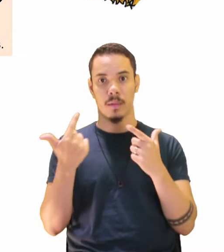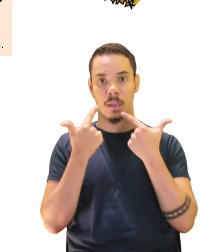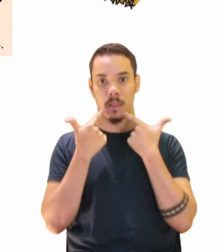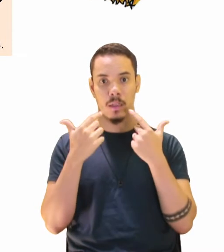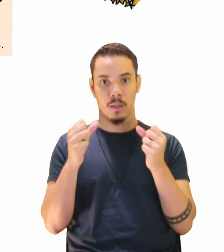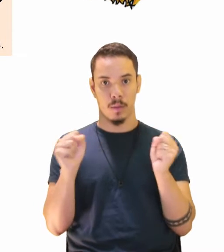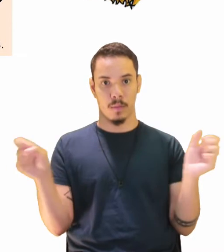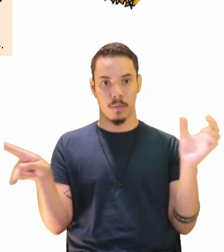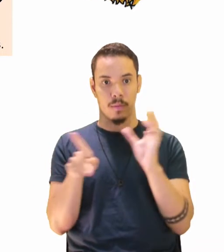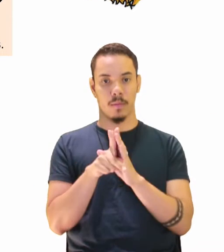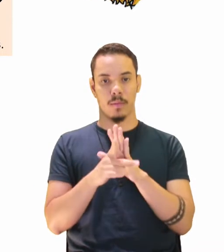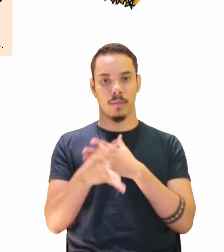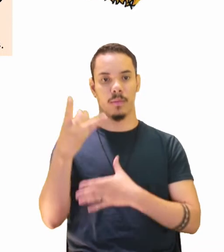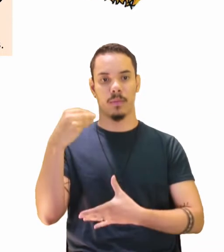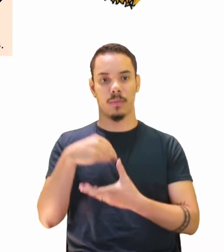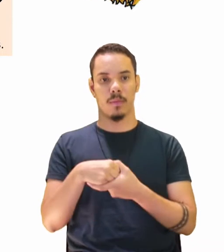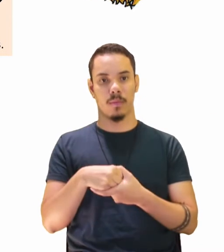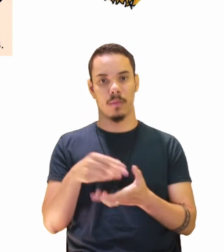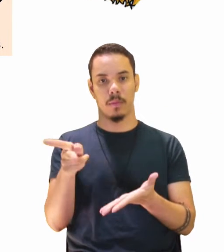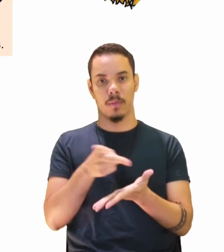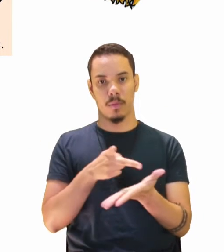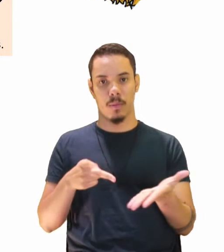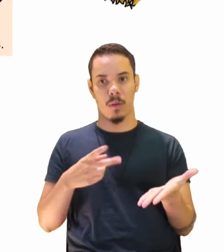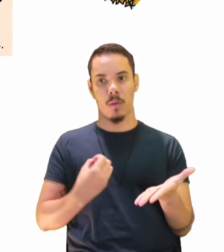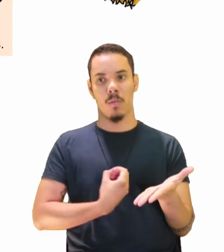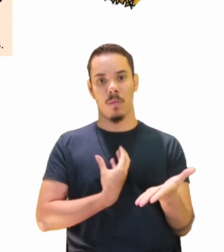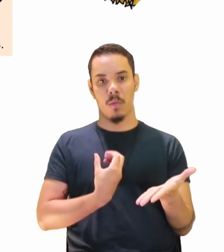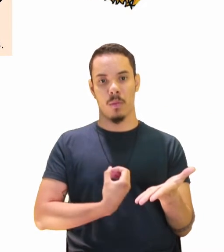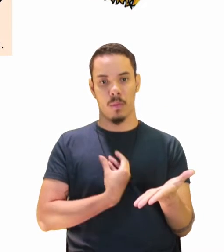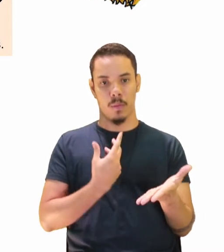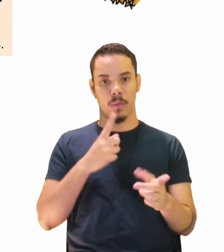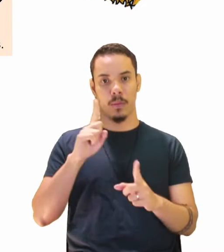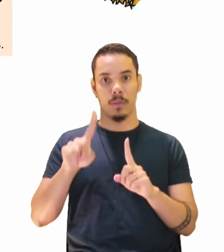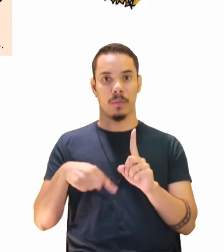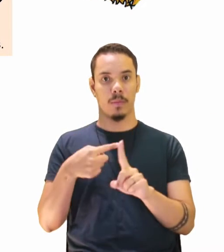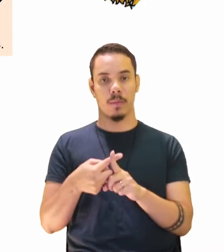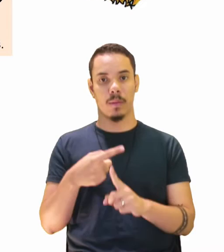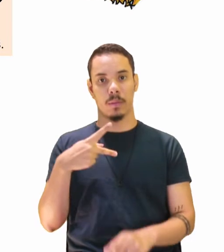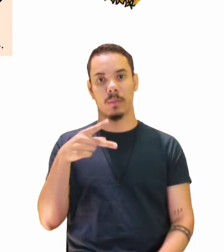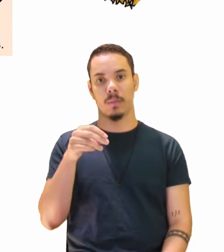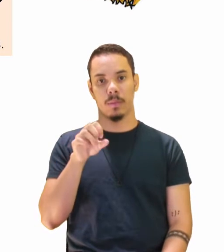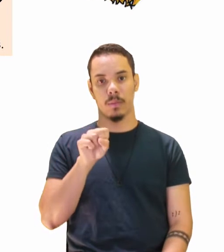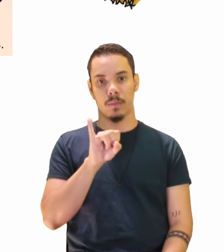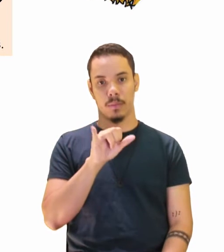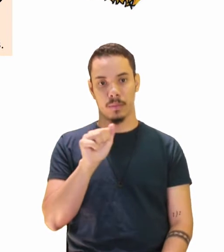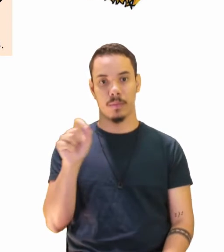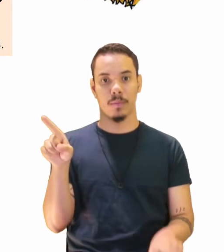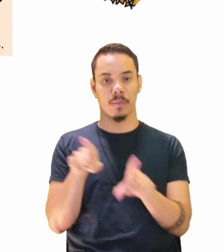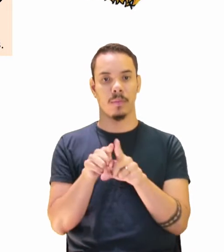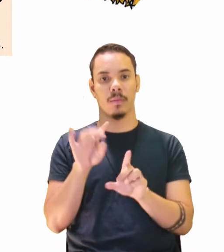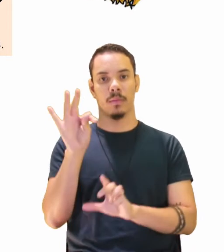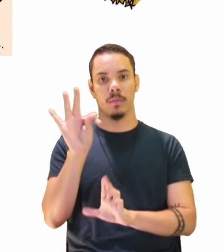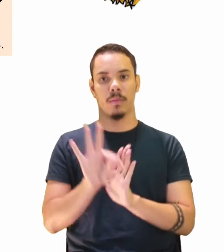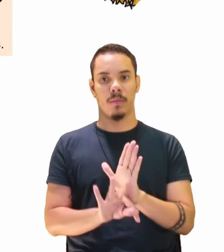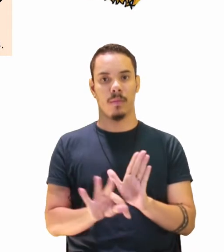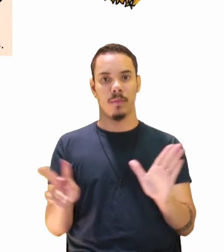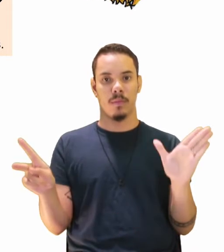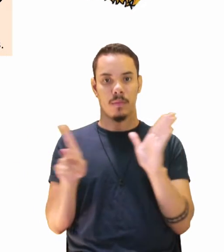linguístico, nos poemas, né, na poesia, né, em textos